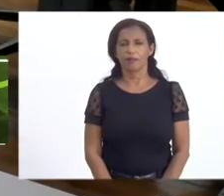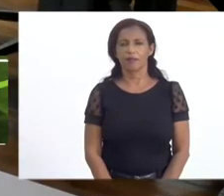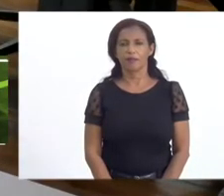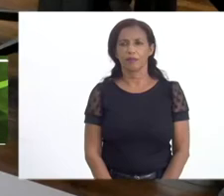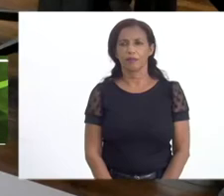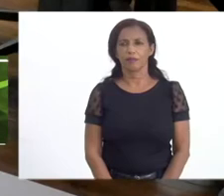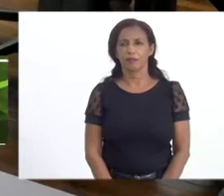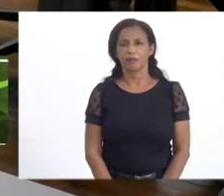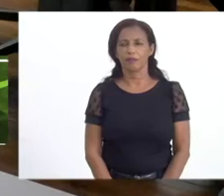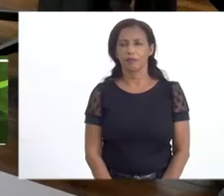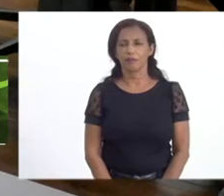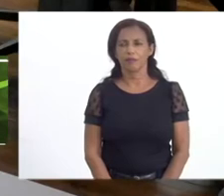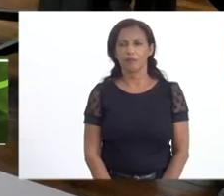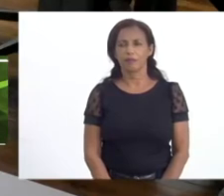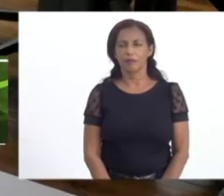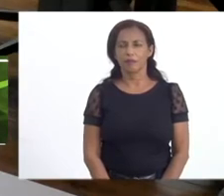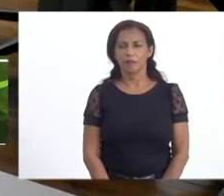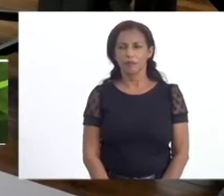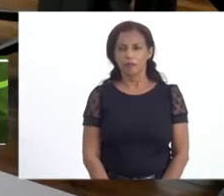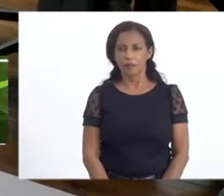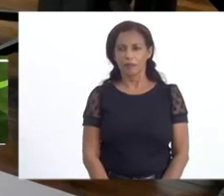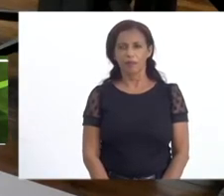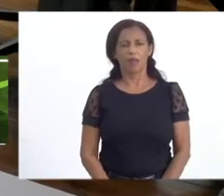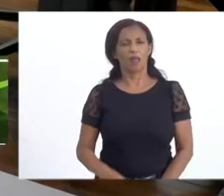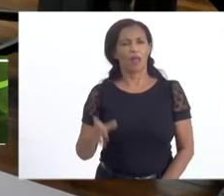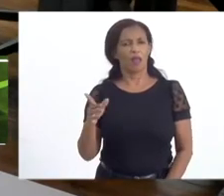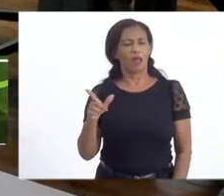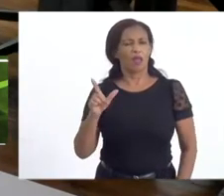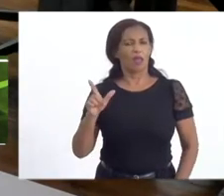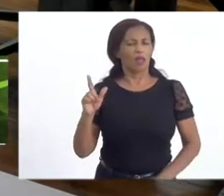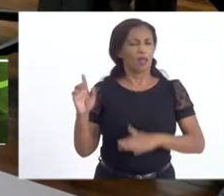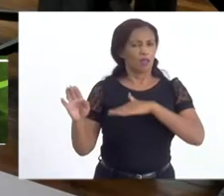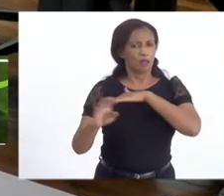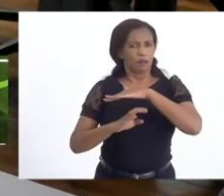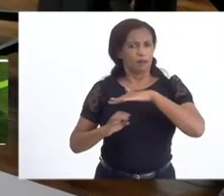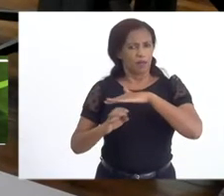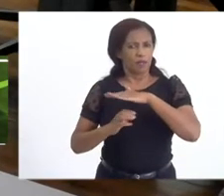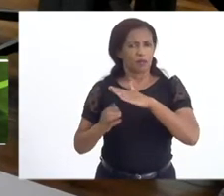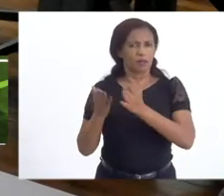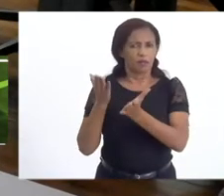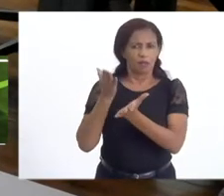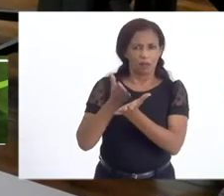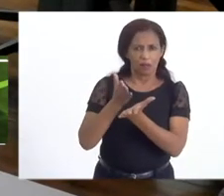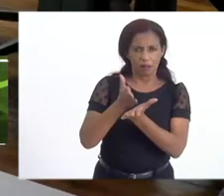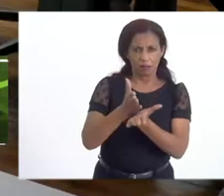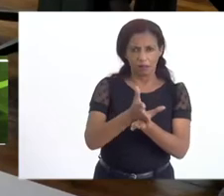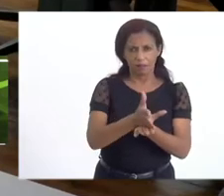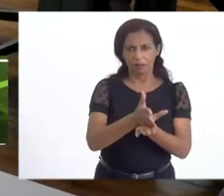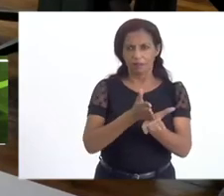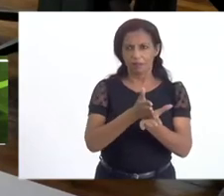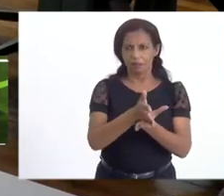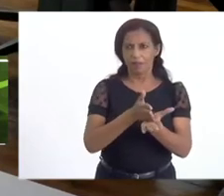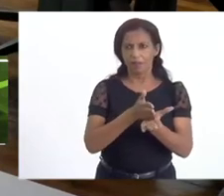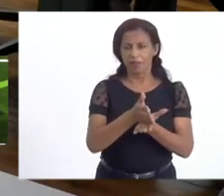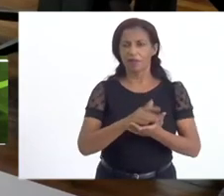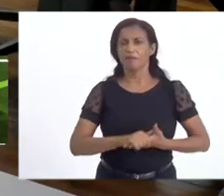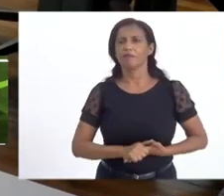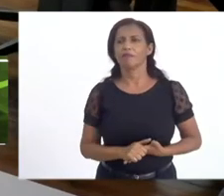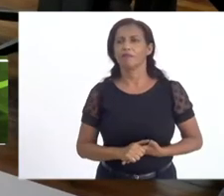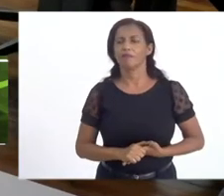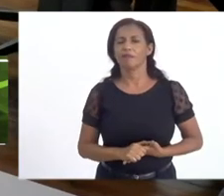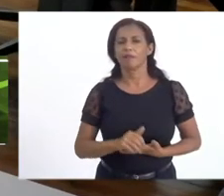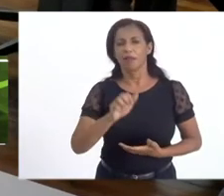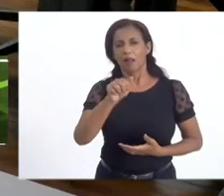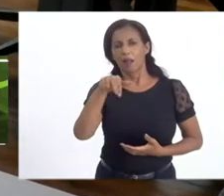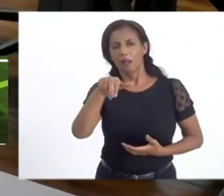Da reunião para ela segue as públicas, né? Setor aéreo, capitaneado pela SAC, pela